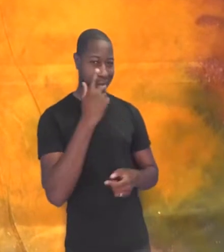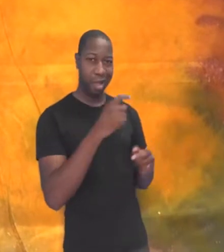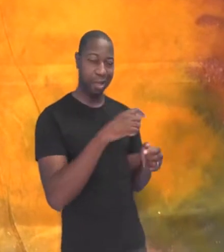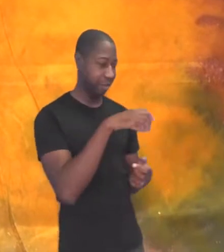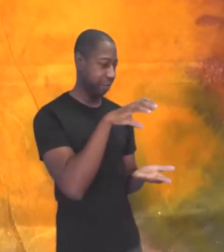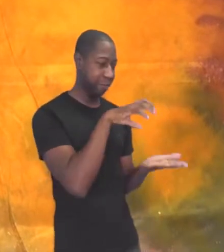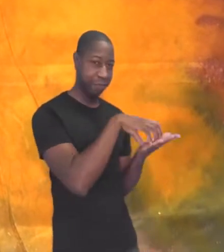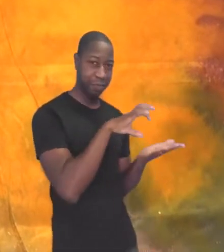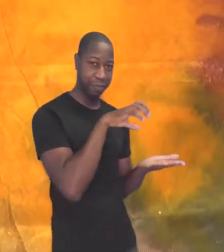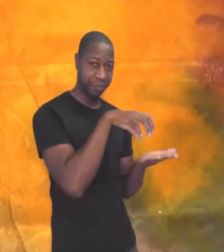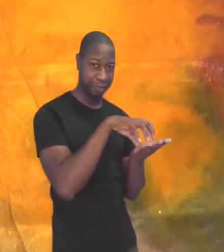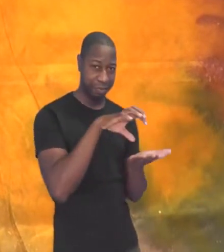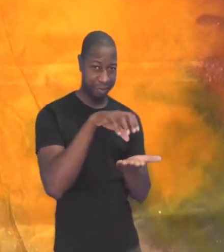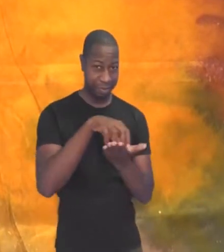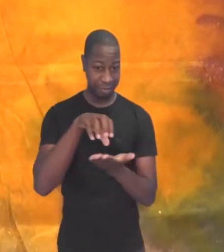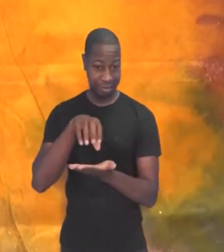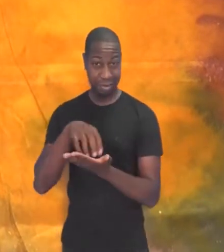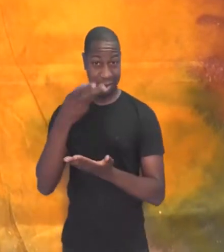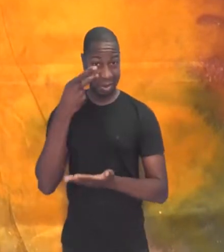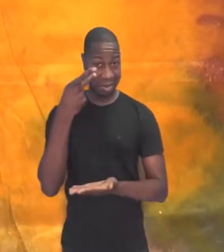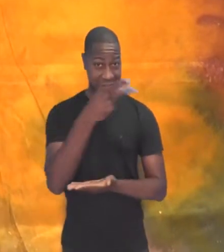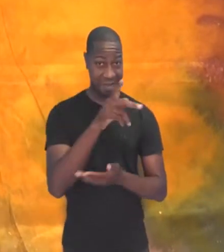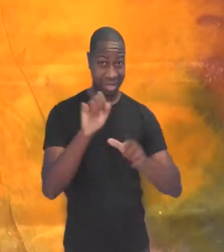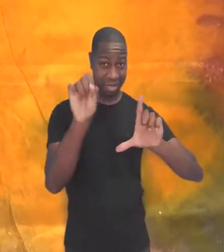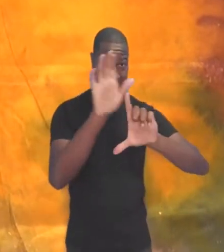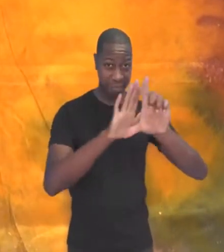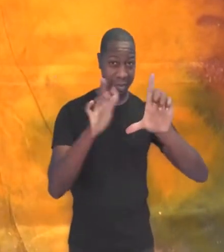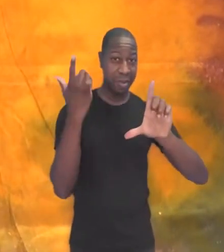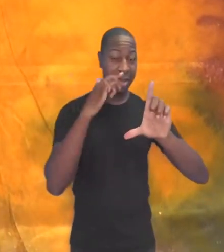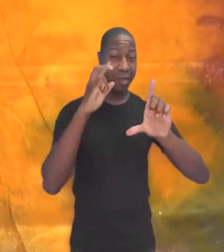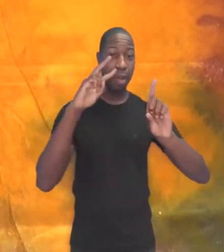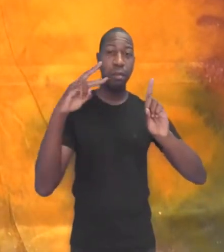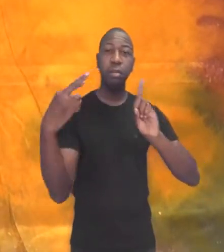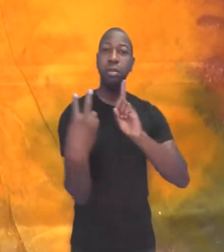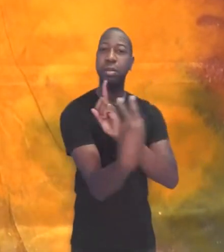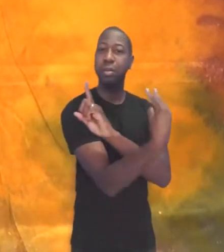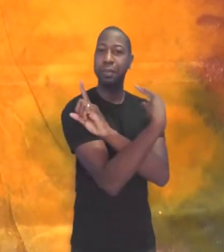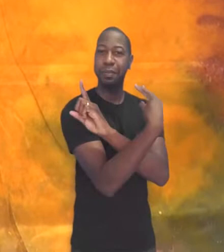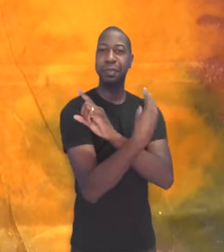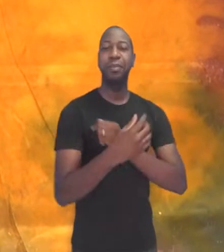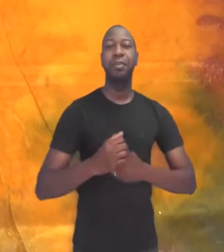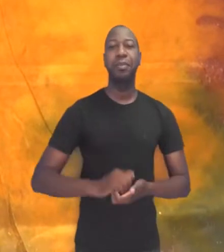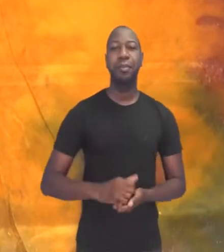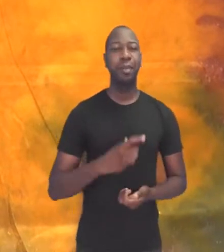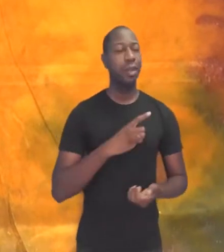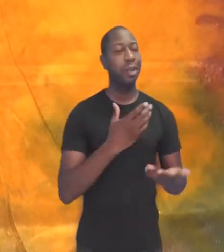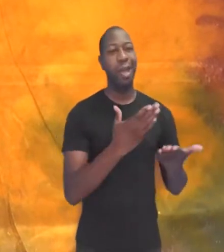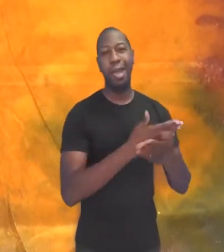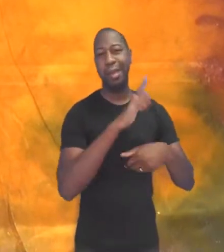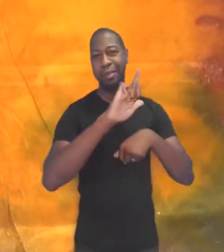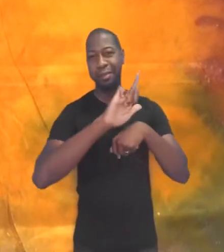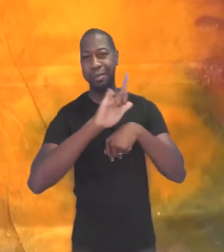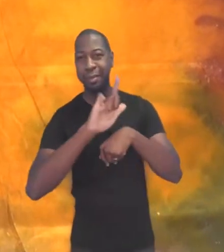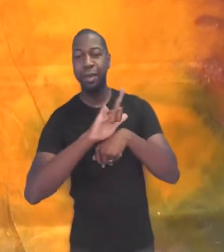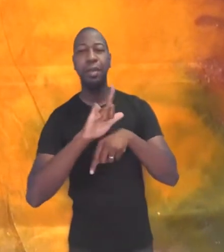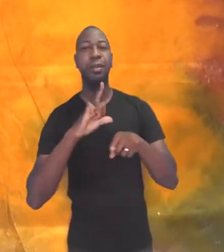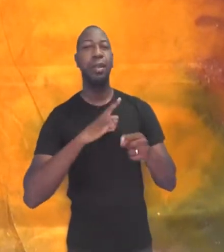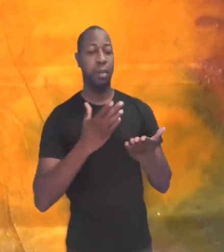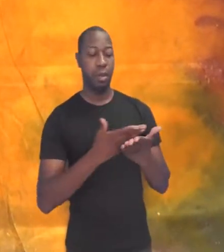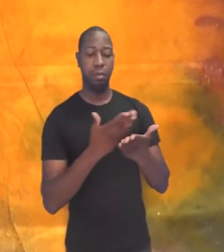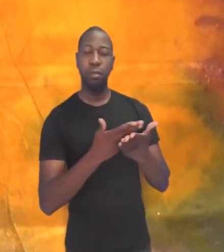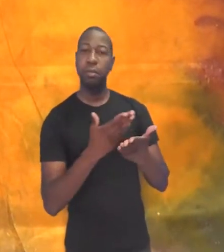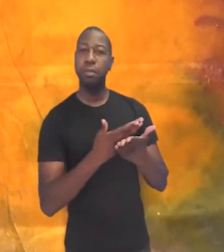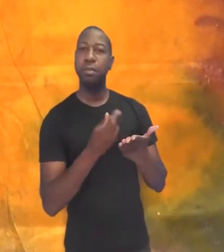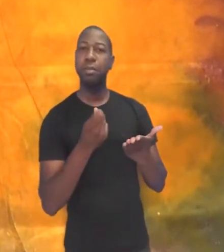presencial. Então, está muito bacana, a gente tem os expositores, editoras, livrarias com livros promocionais. Temos o